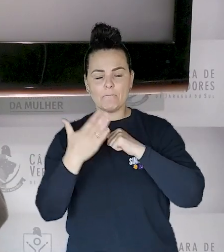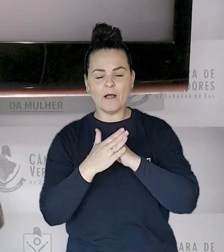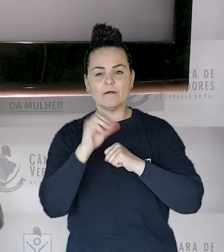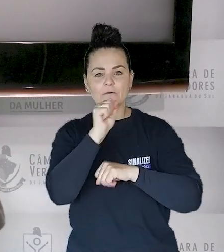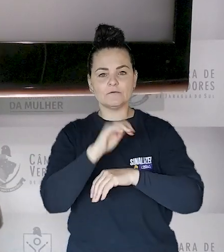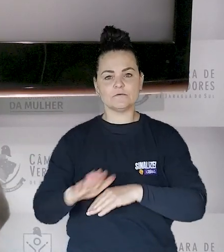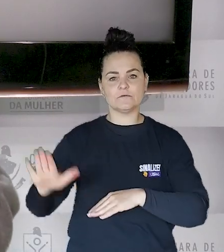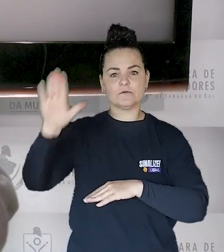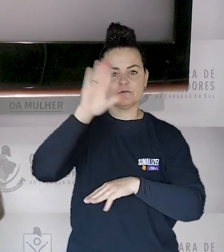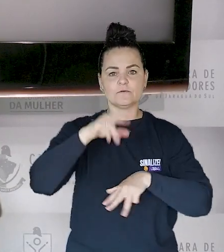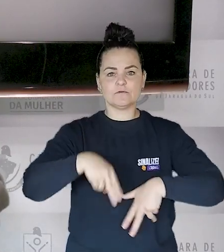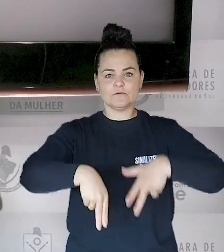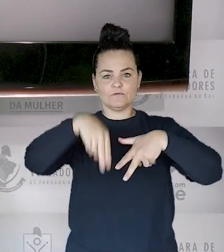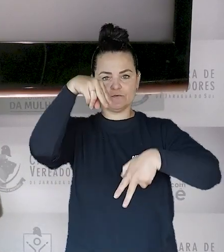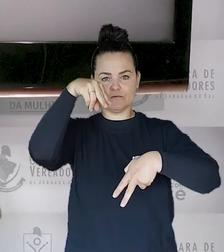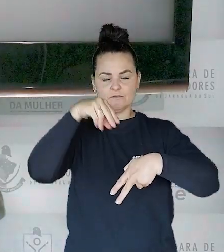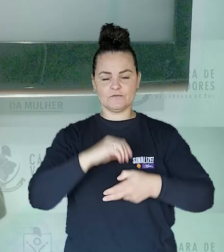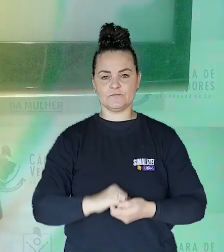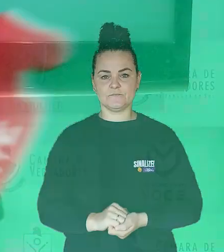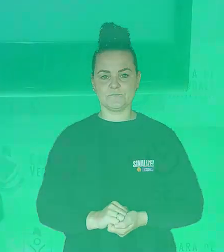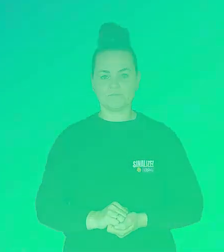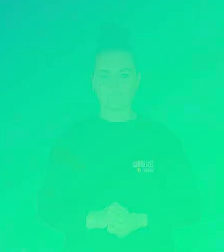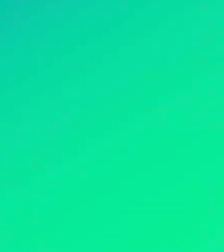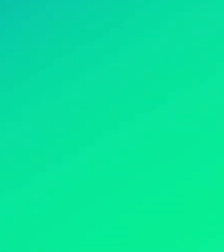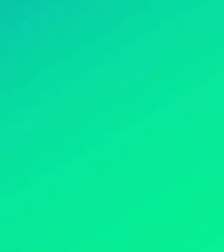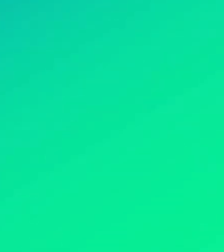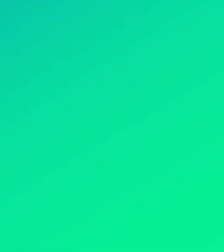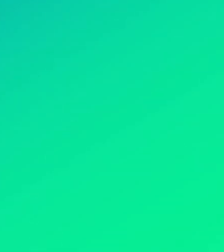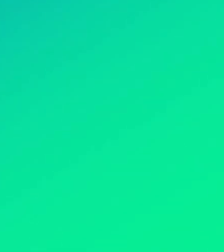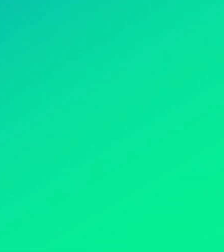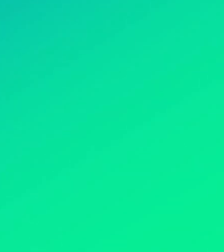bairros Santo Antônio e Três Rios do Norte